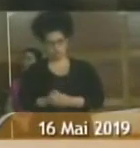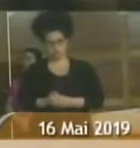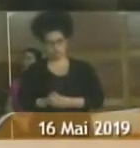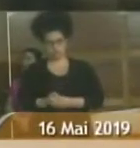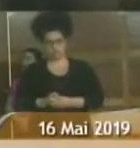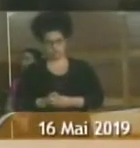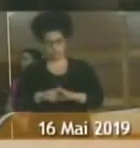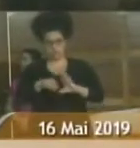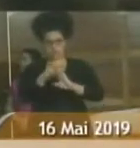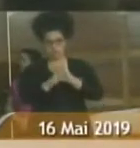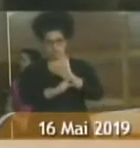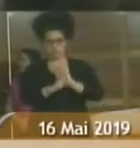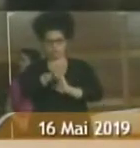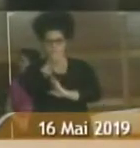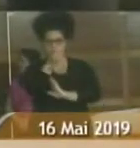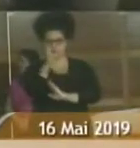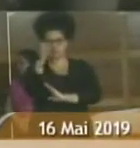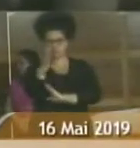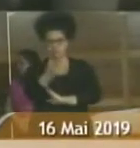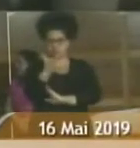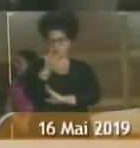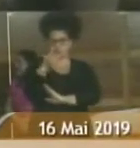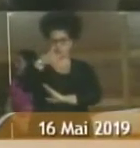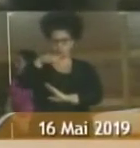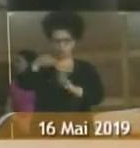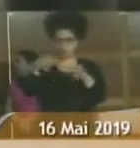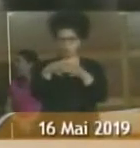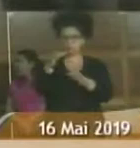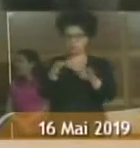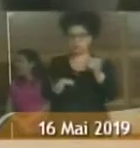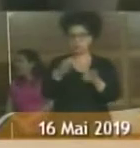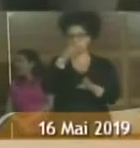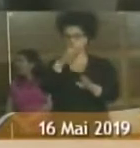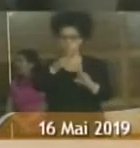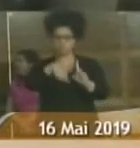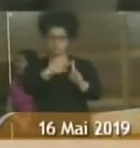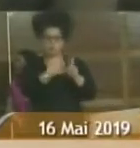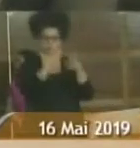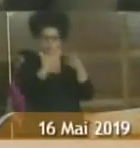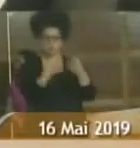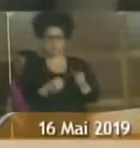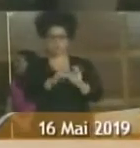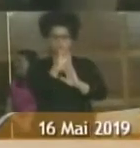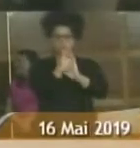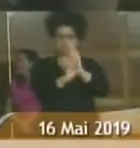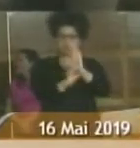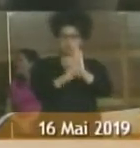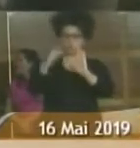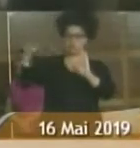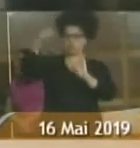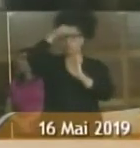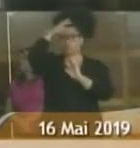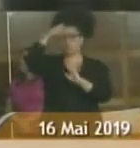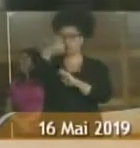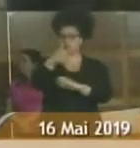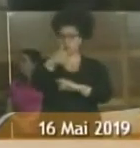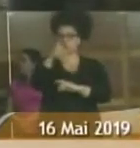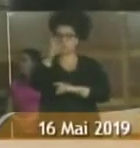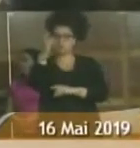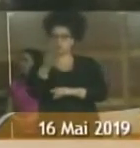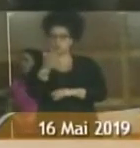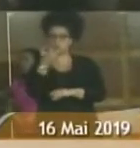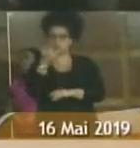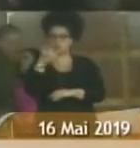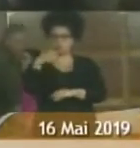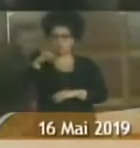o parecer número 65/2019 da Comissão de Justiça, opinando favoravelmente à aprovação do ofício executivo número 115/2019, de